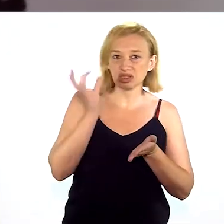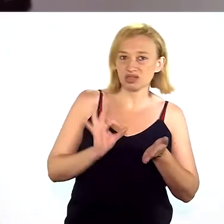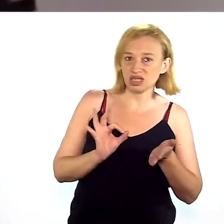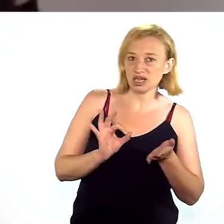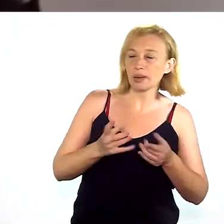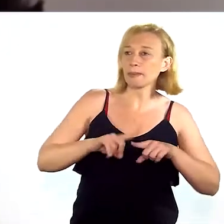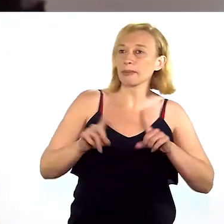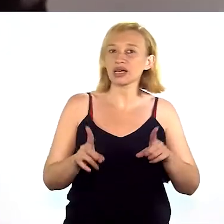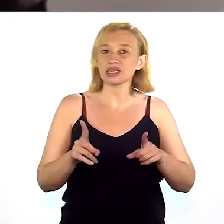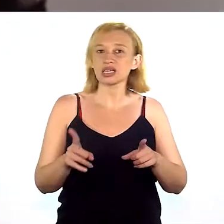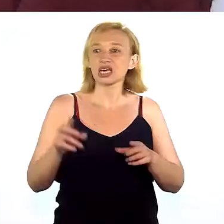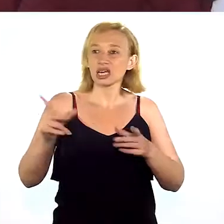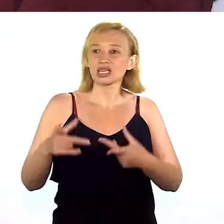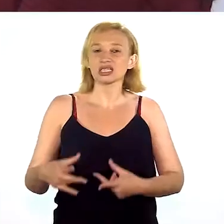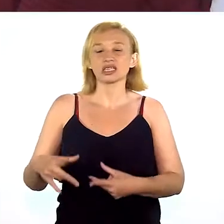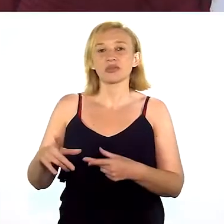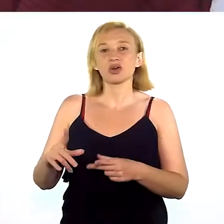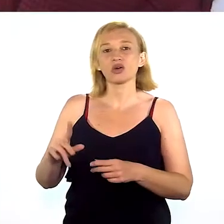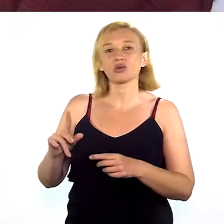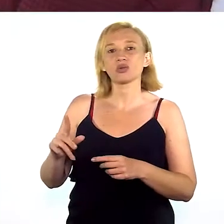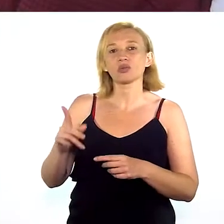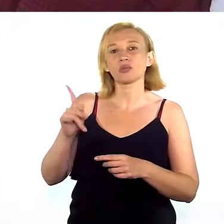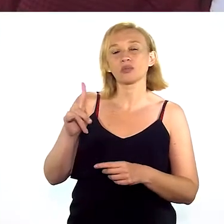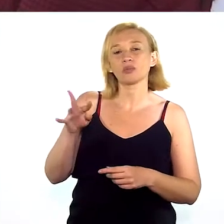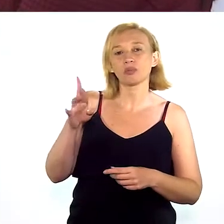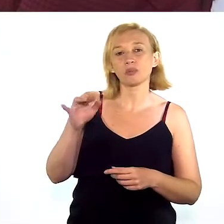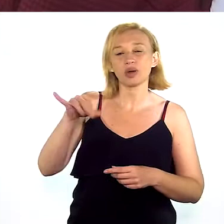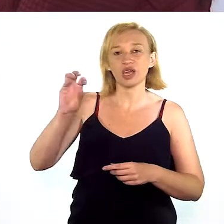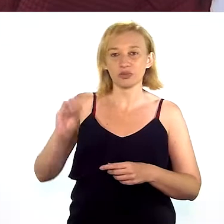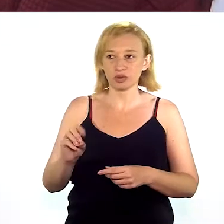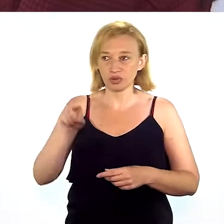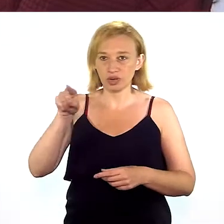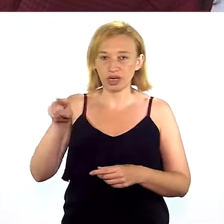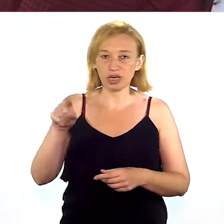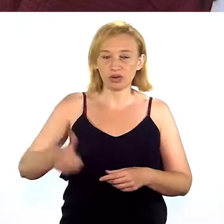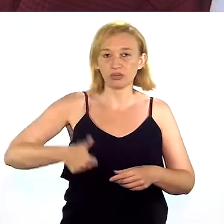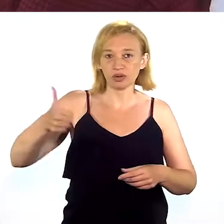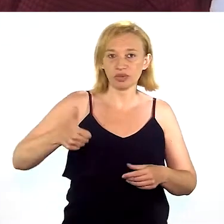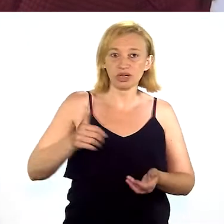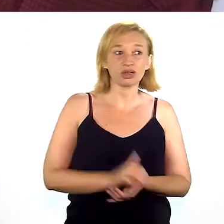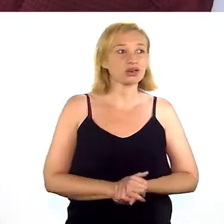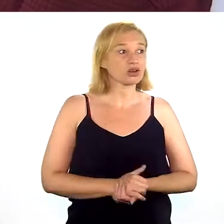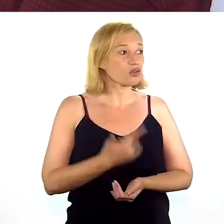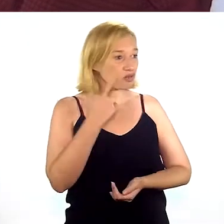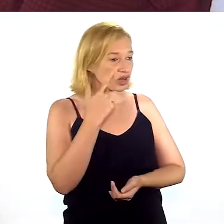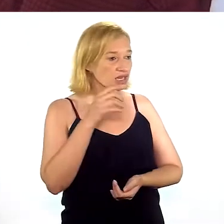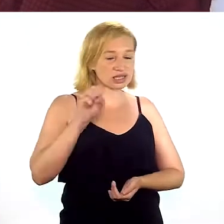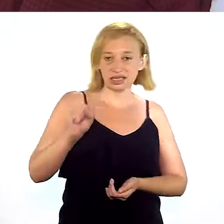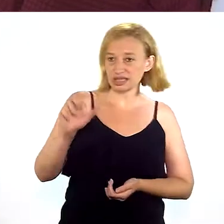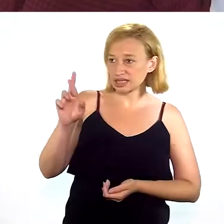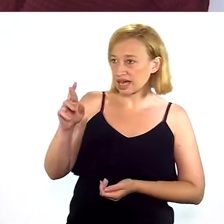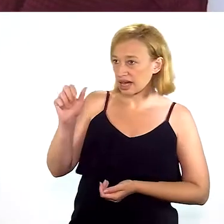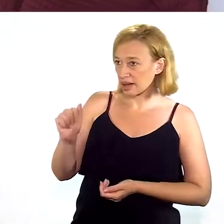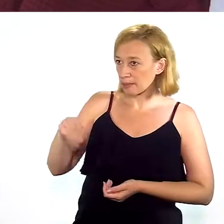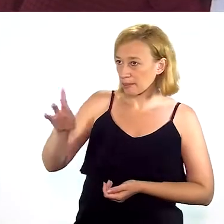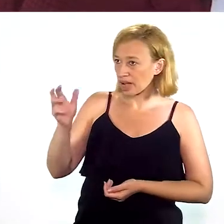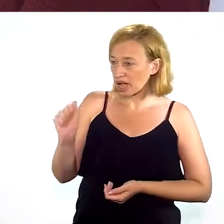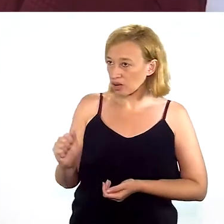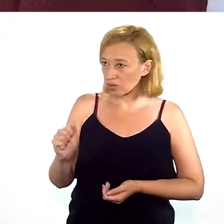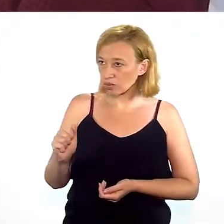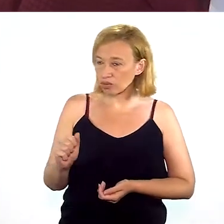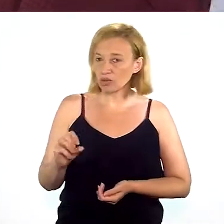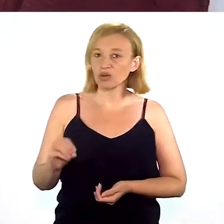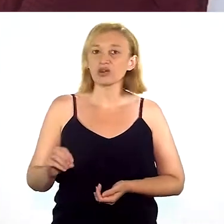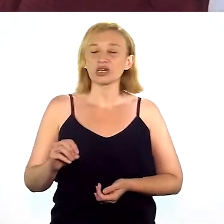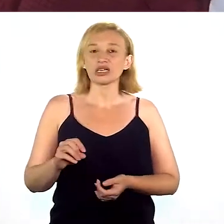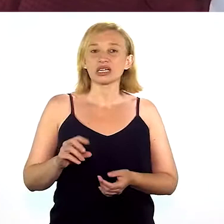vocês sabem, mas Walter Hugo Mãe recebeu um prêmio, que foi o Prêmio Saramago. E quando ele recebeu Tudo o a ver, prêmio... né? Porque o Saramago